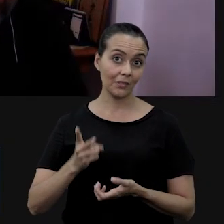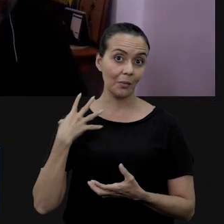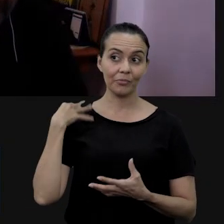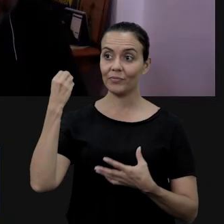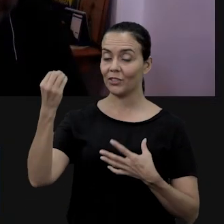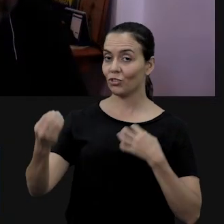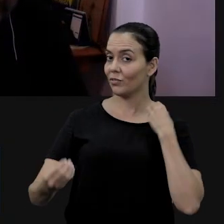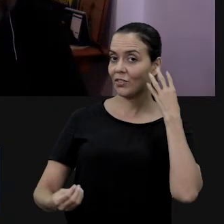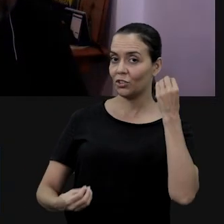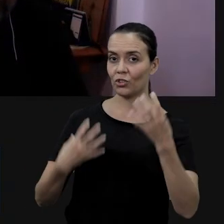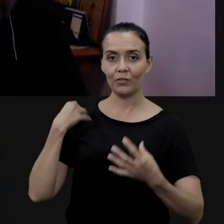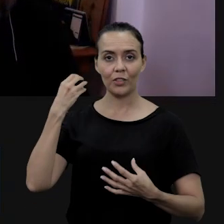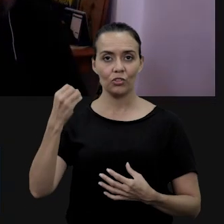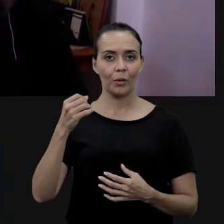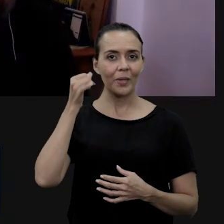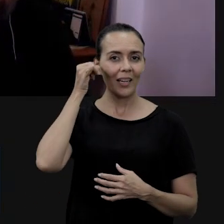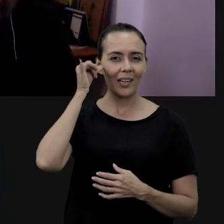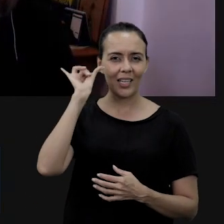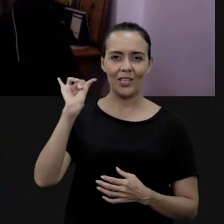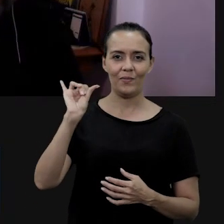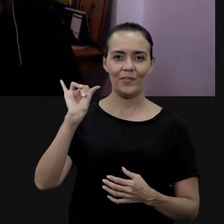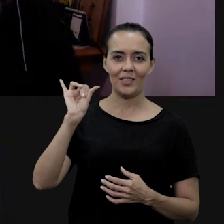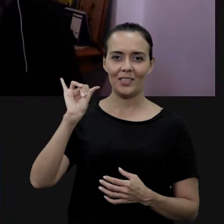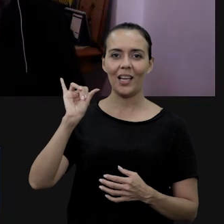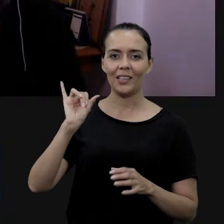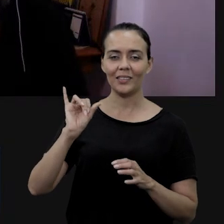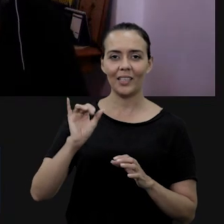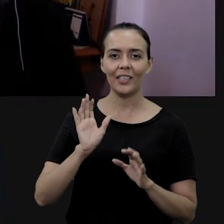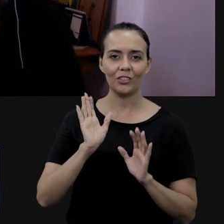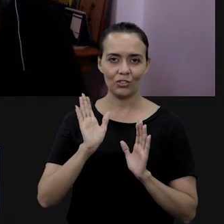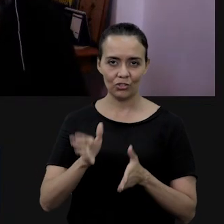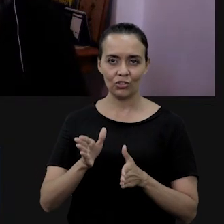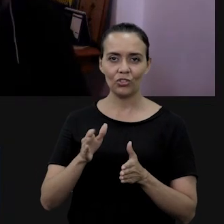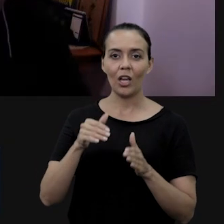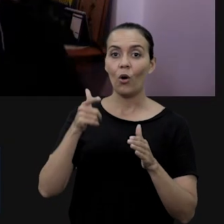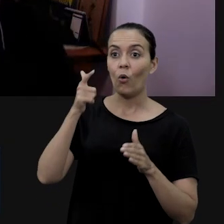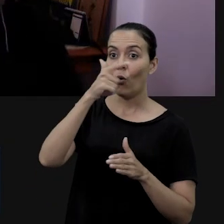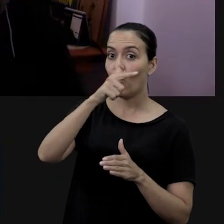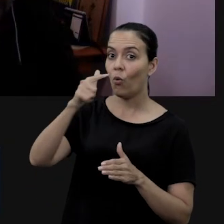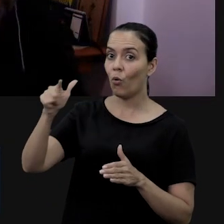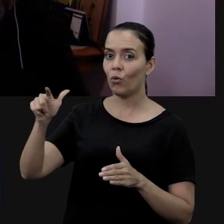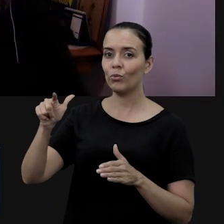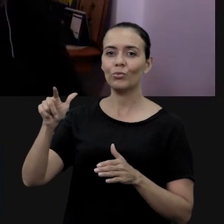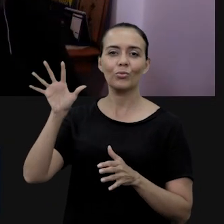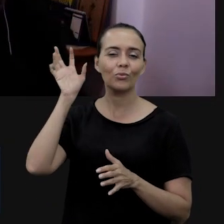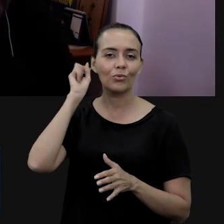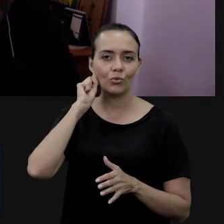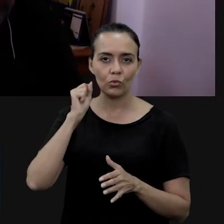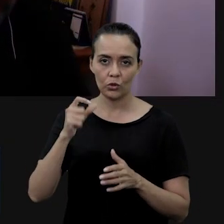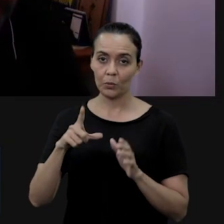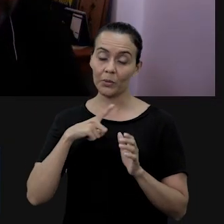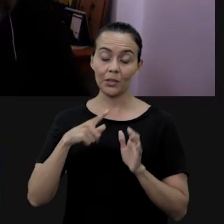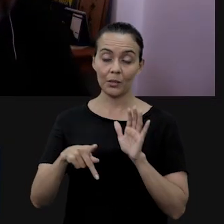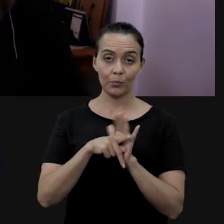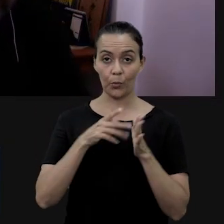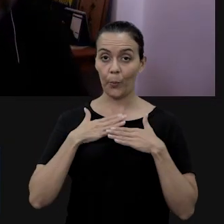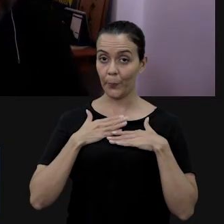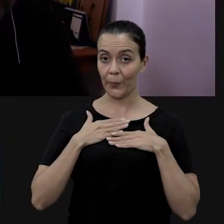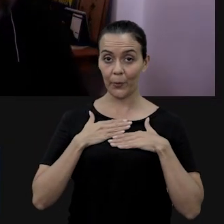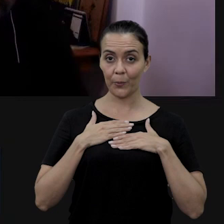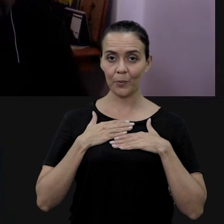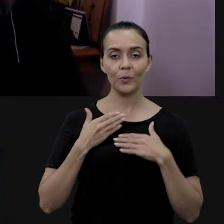de sempre, né? Mais do que depender menos dos discos de sons pré-gravados.